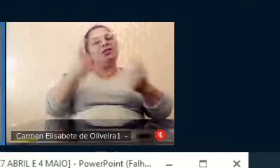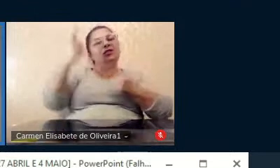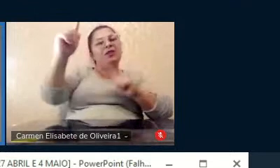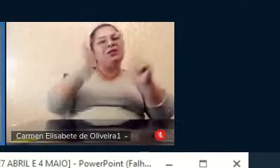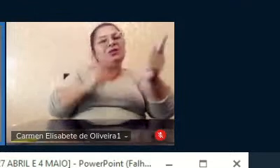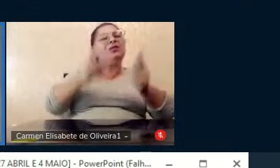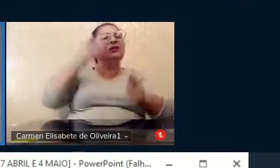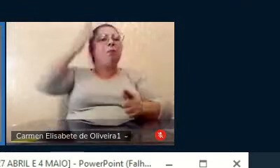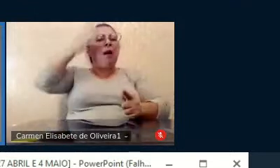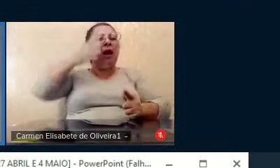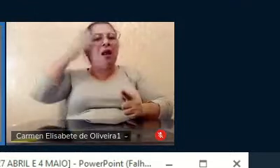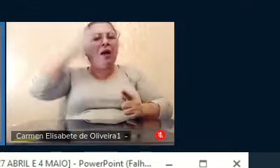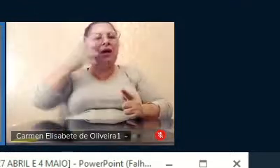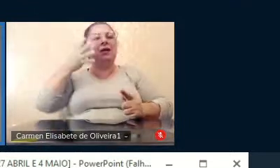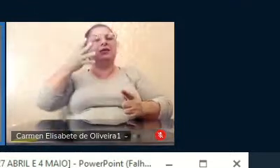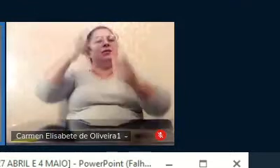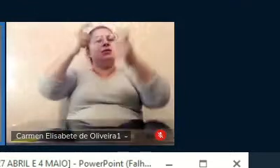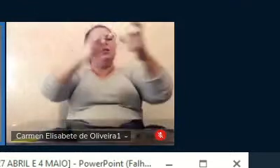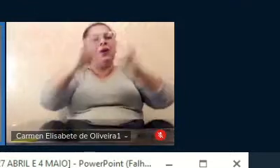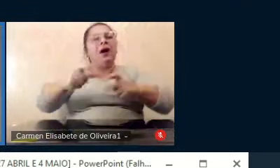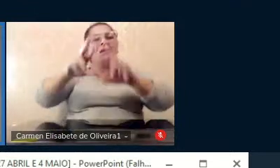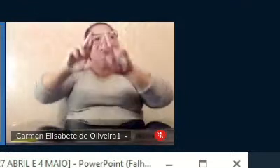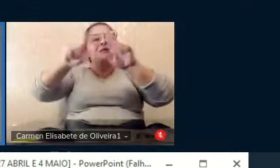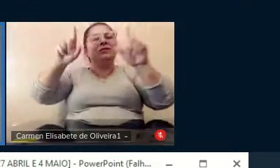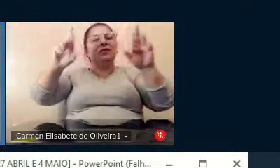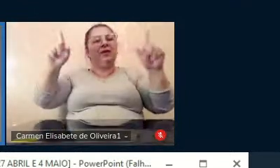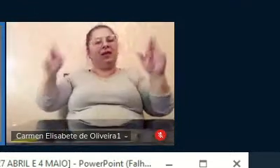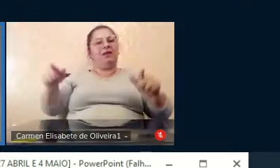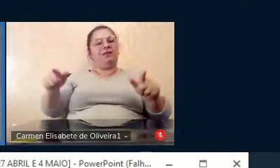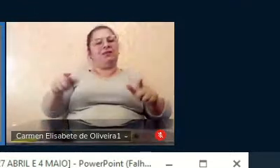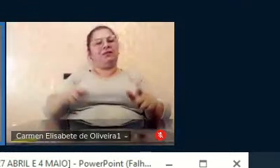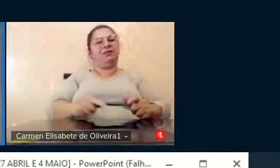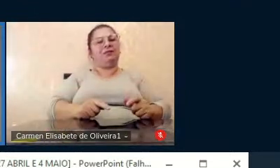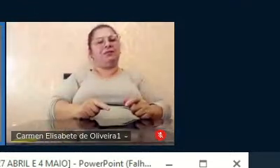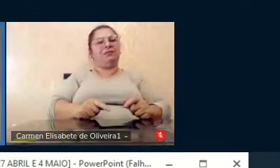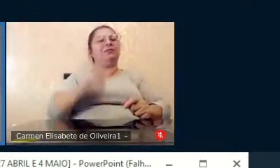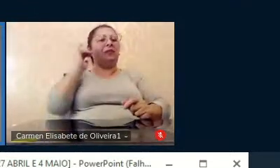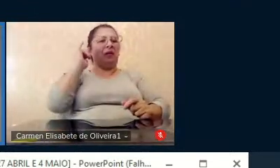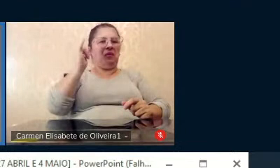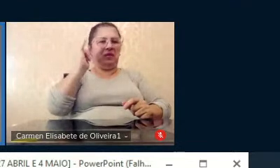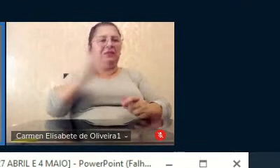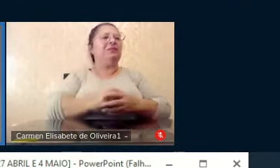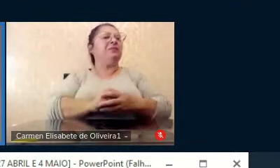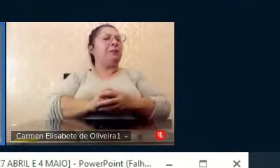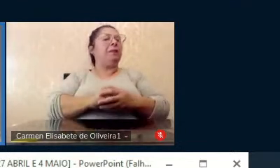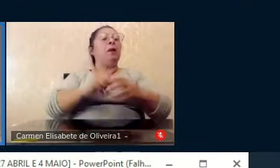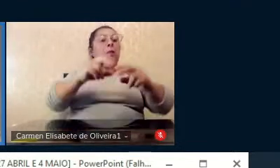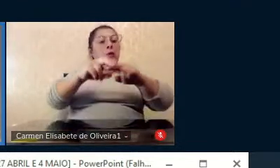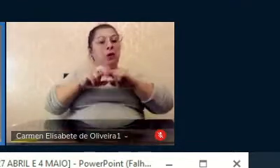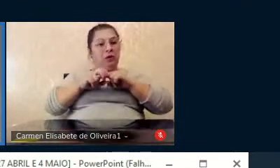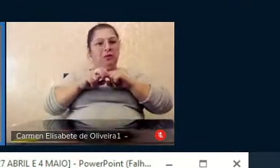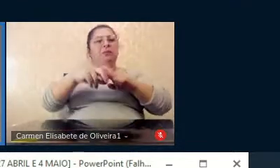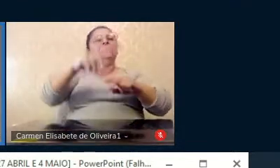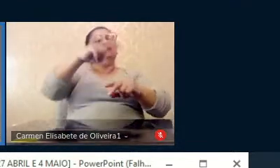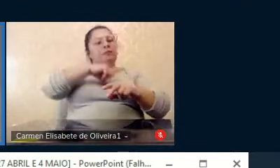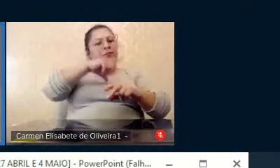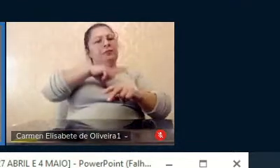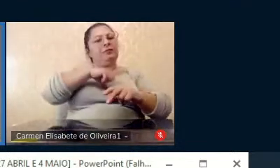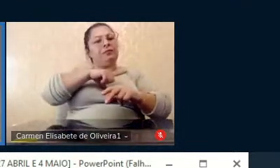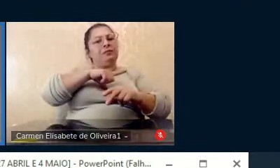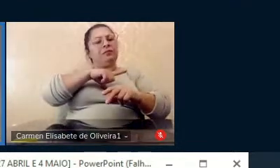nas palestras, em vários eventos que eram transmitidos. Então, e isso ganhou